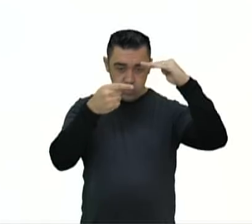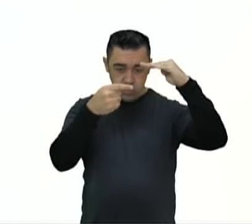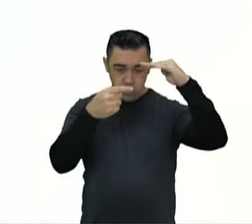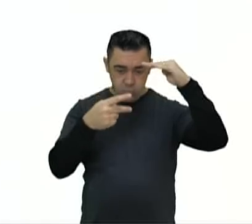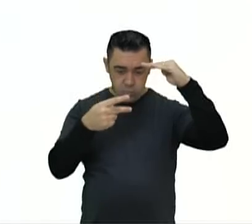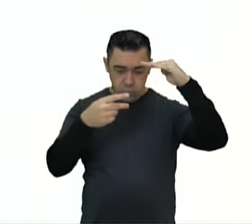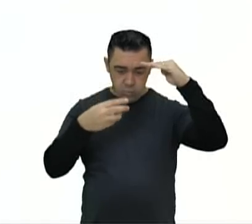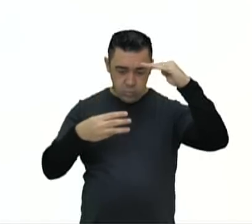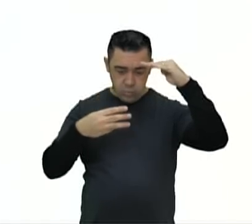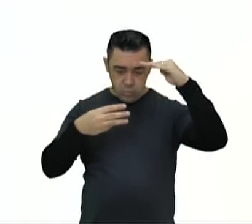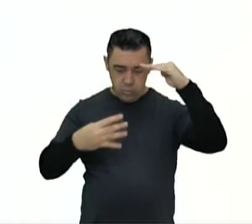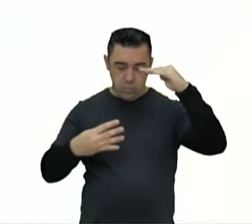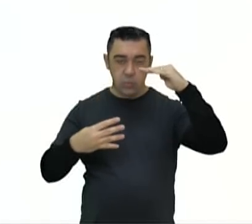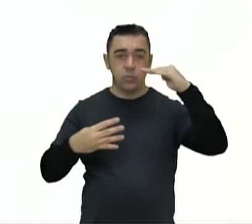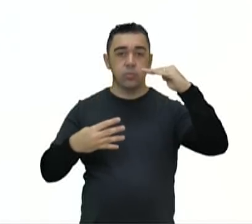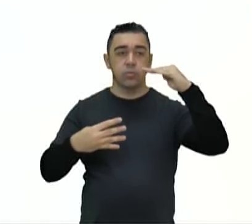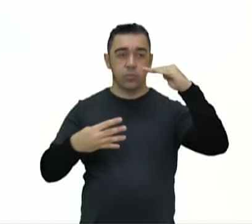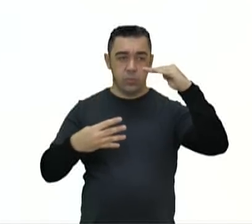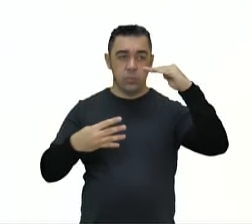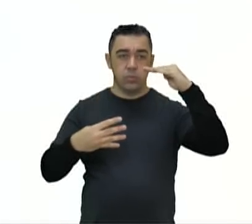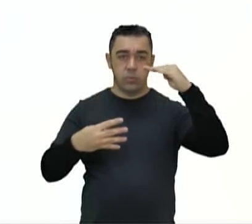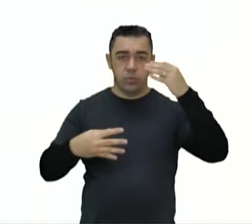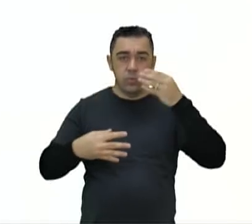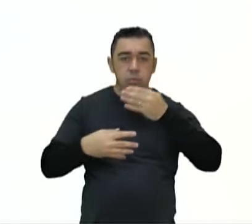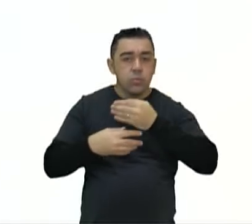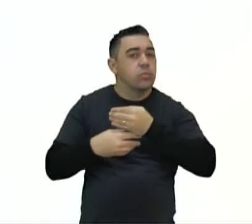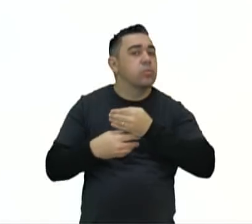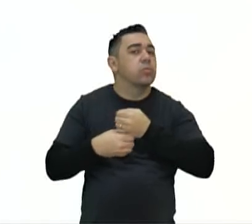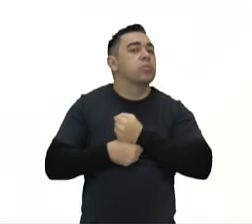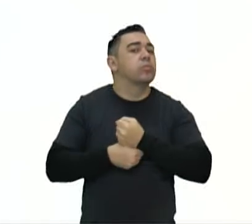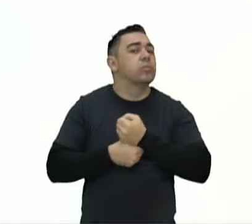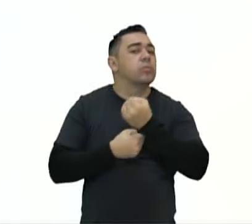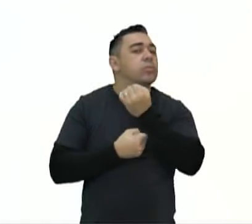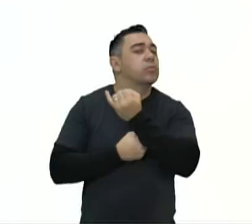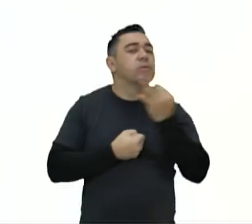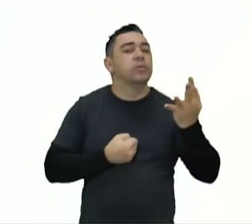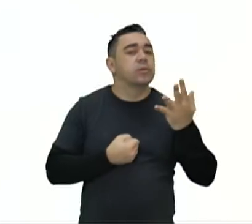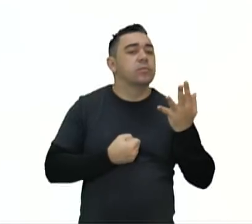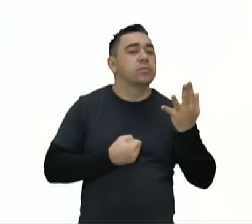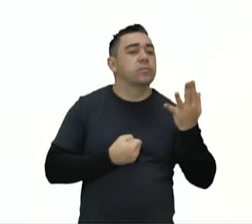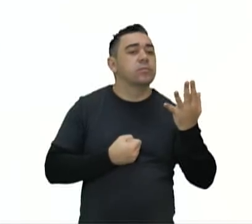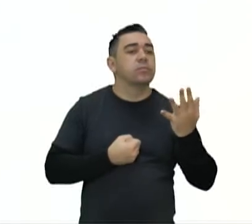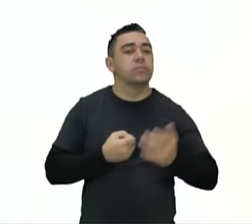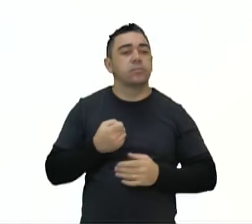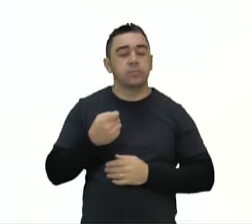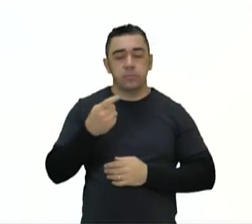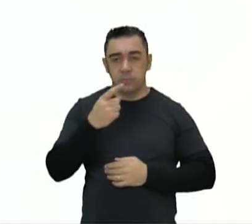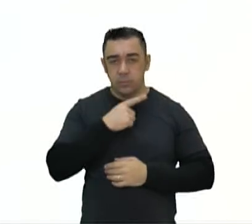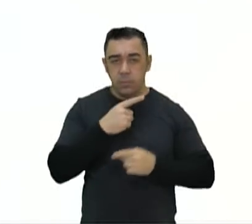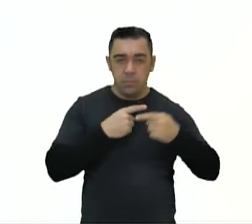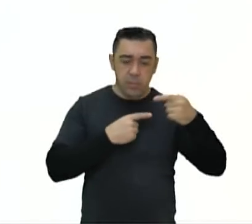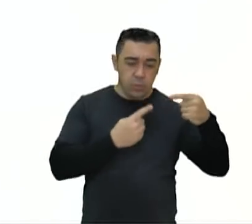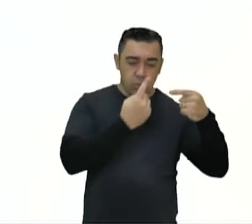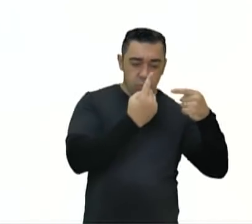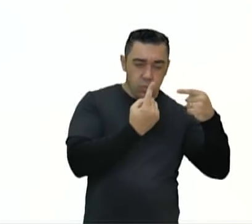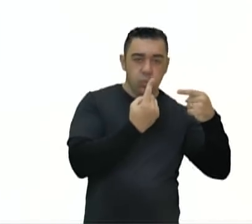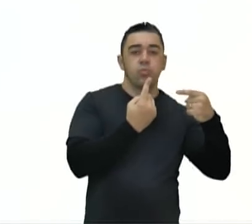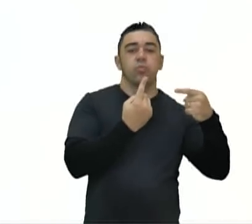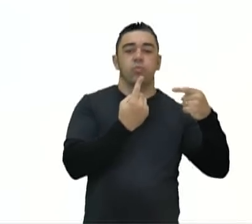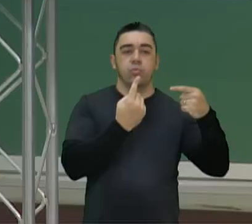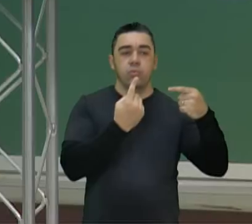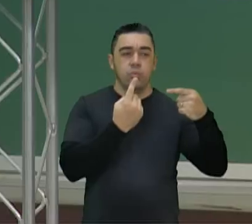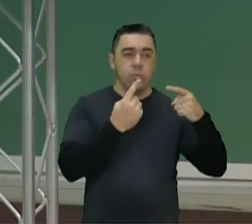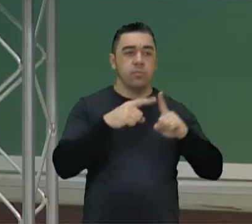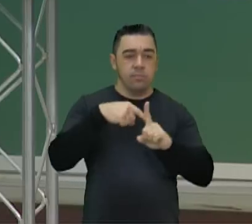1, 2, 3. Vai somar-se ao número negativo, ficando na reta